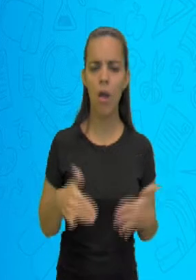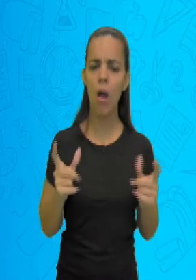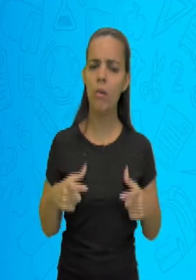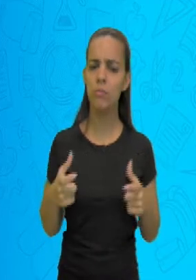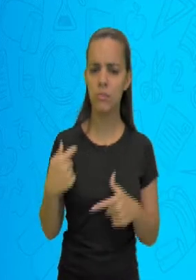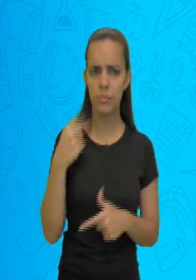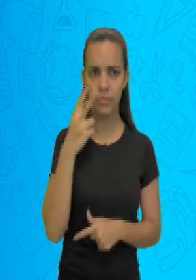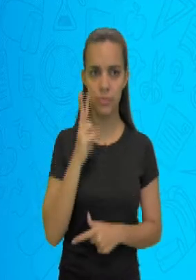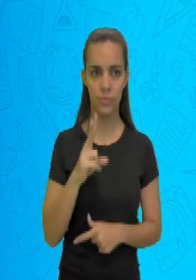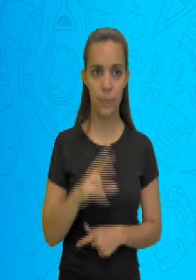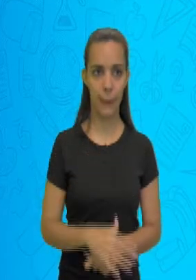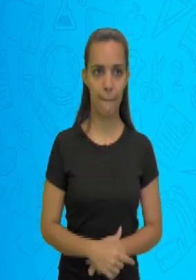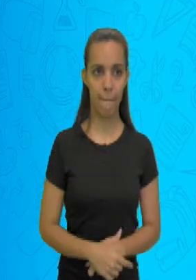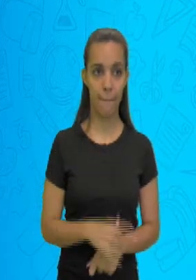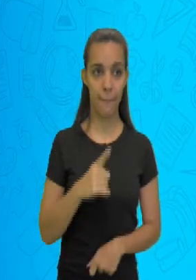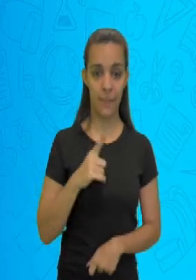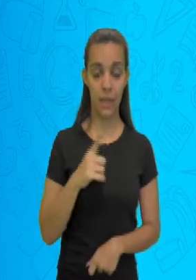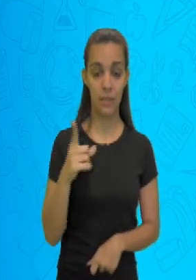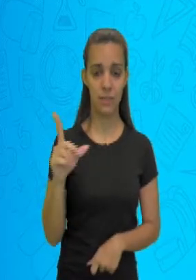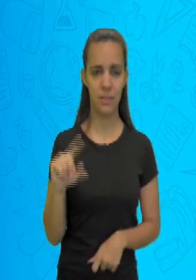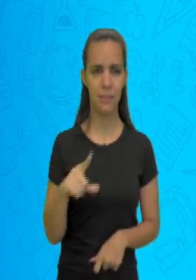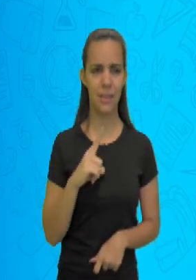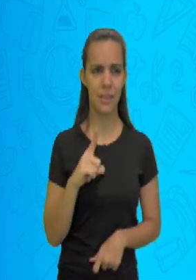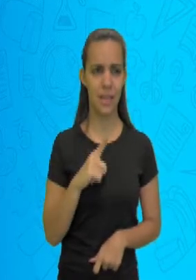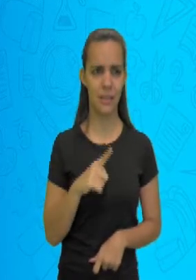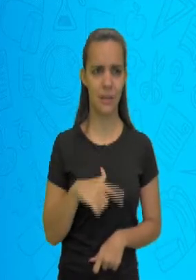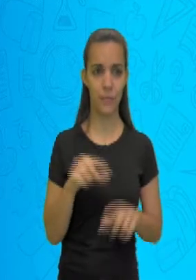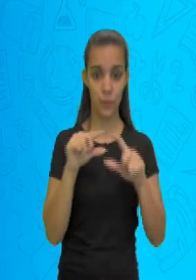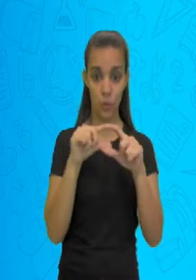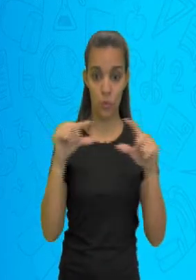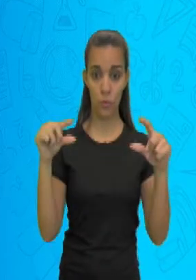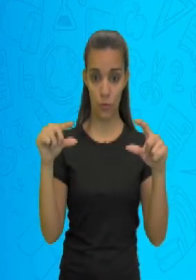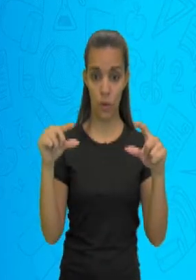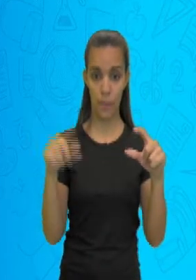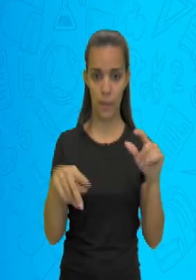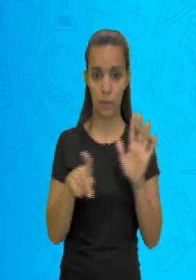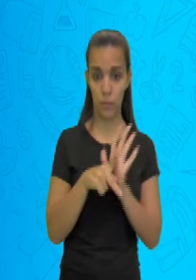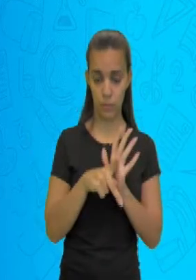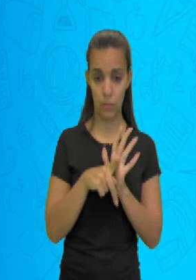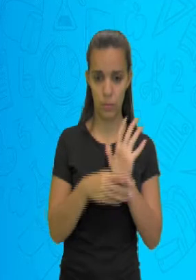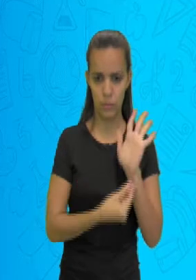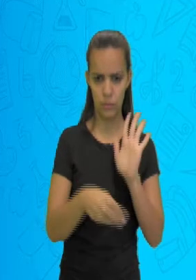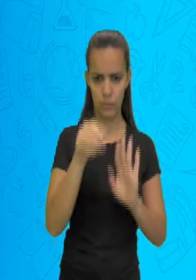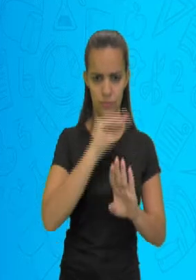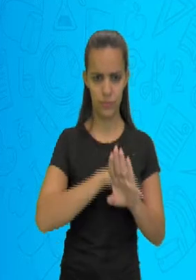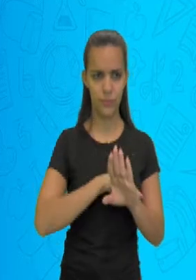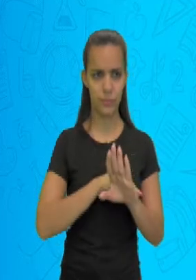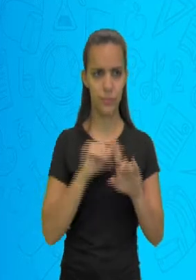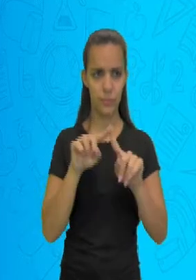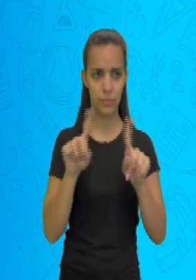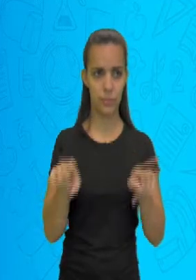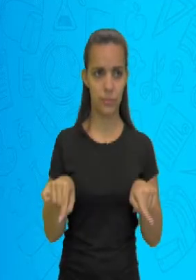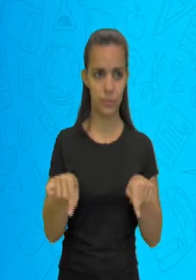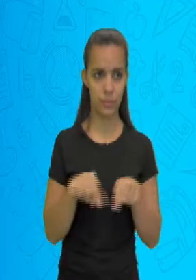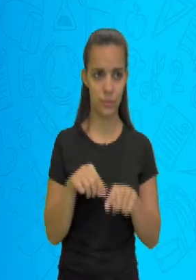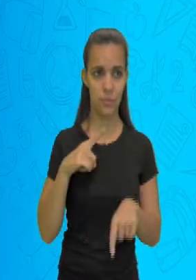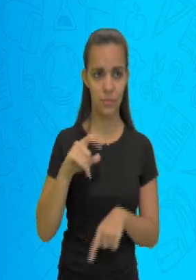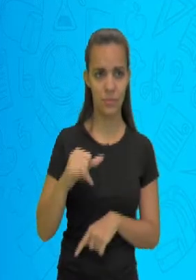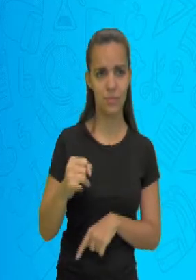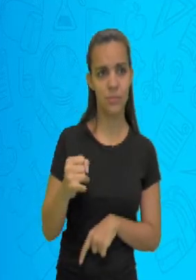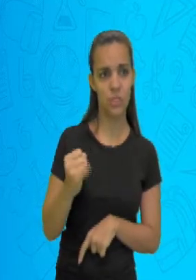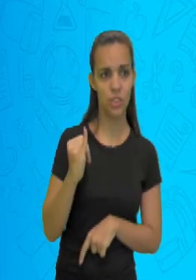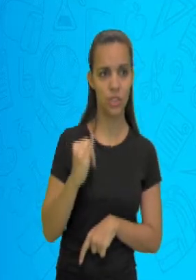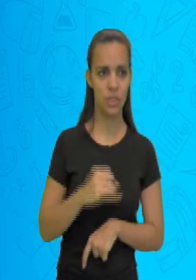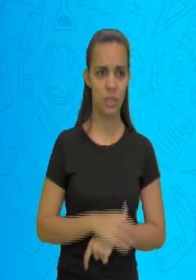exemplo, aqui em cima, neste formato de calendário, nós temos aqui, ó, o mês de janeiro.